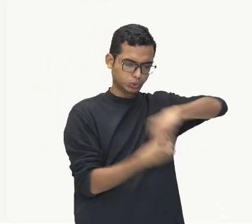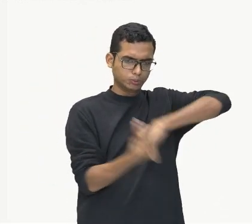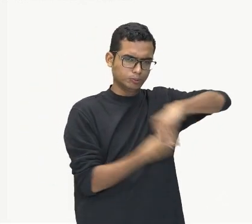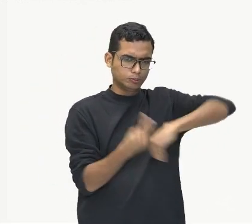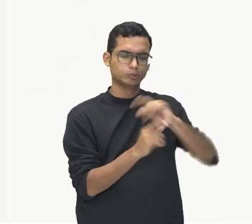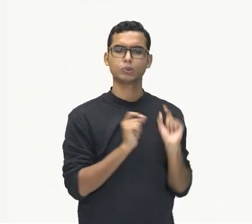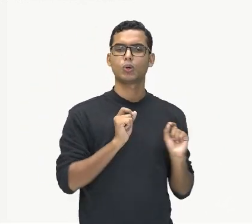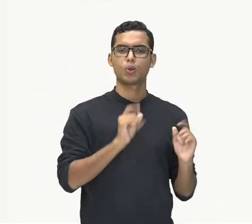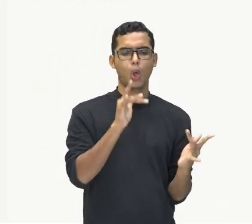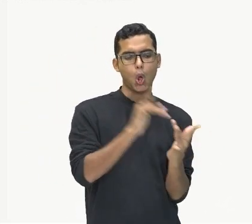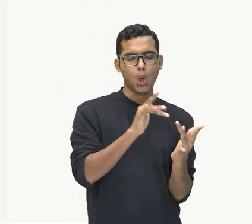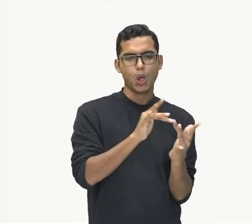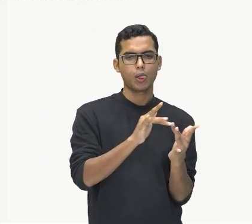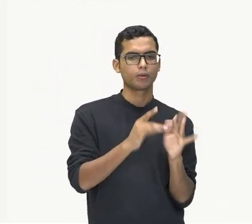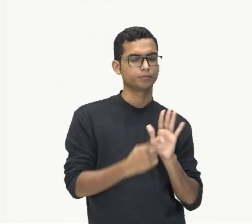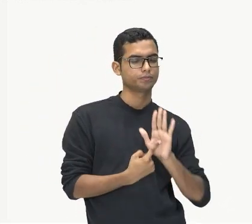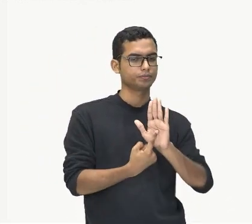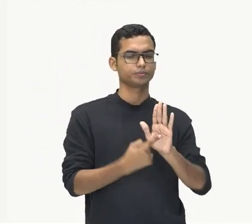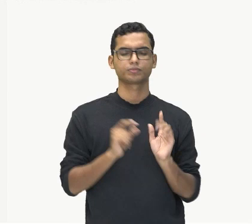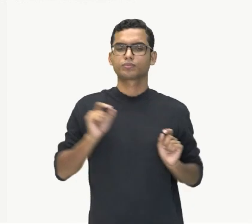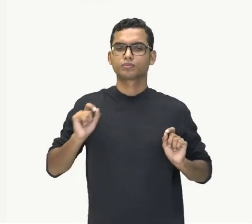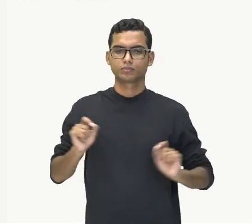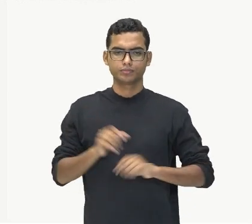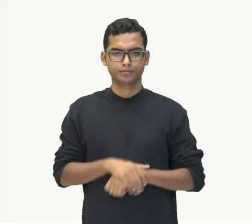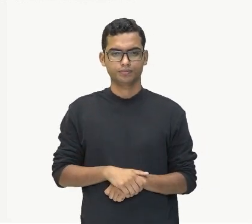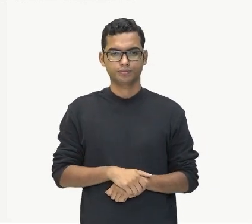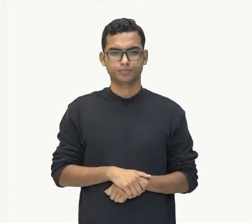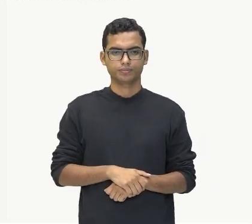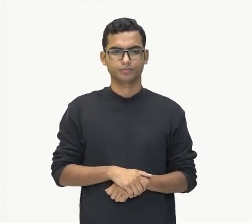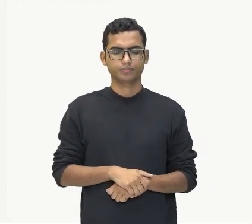que com a água aqui, ó,